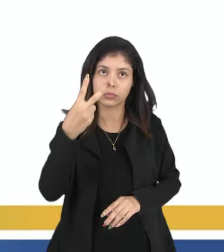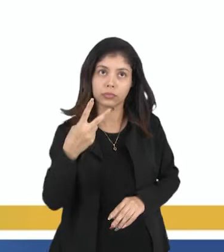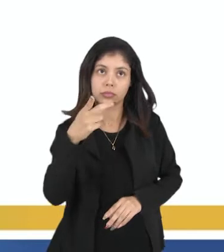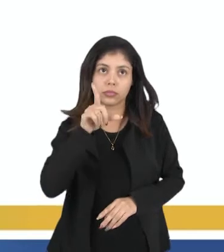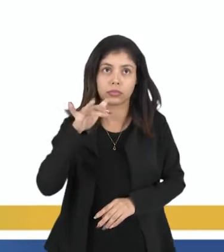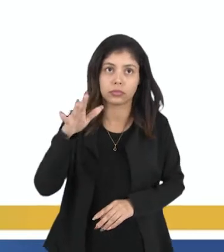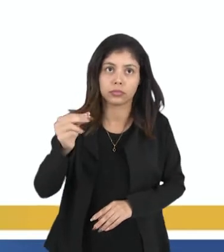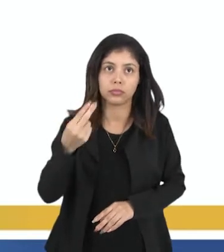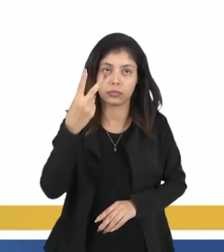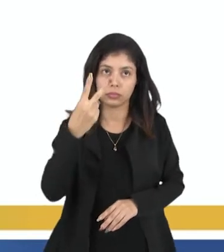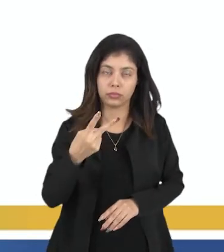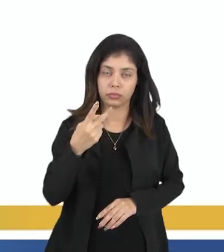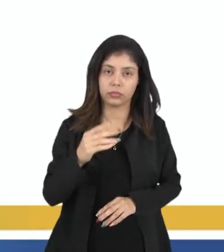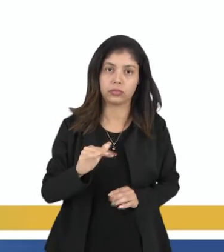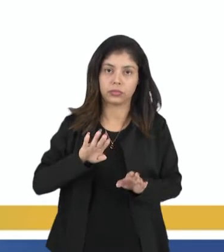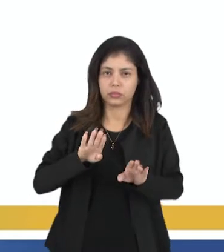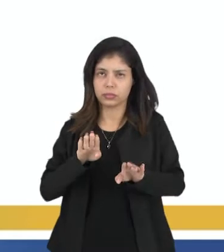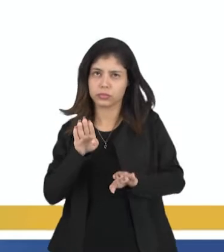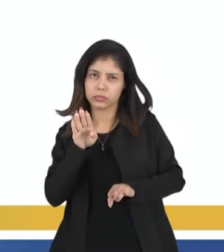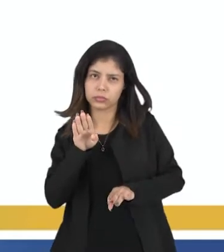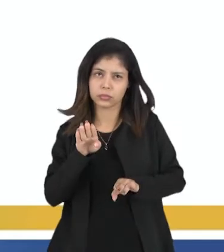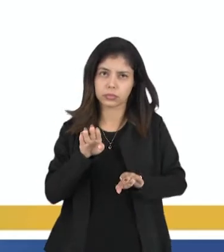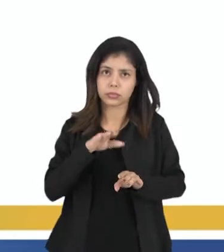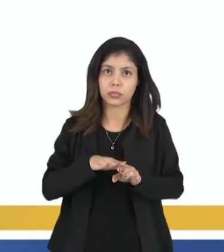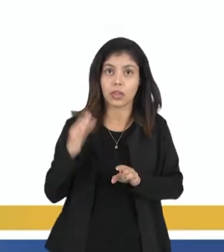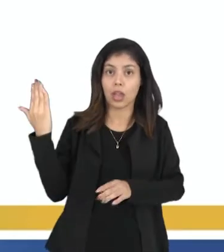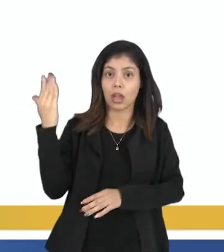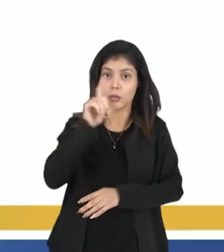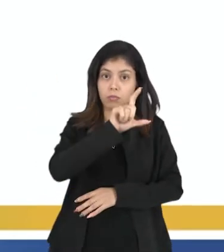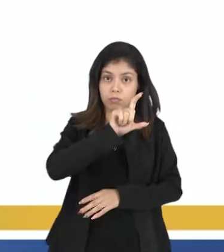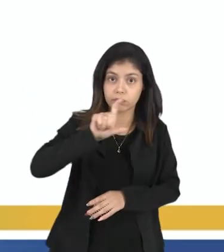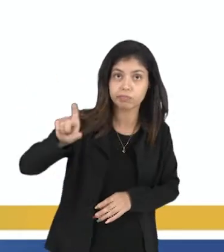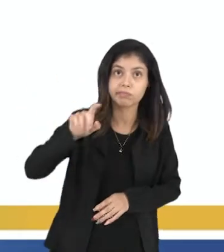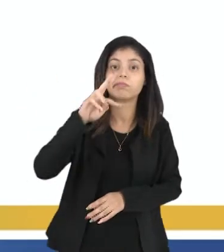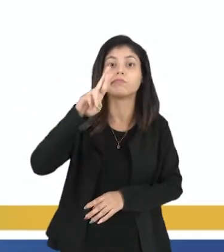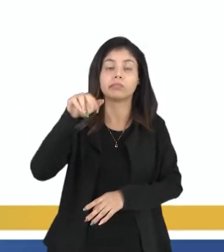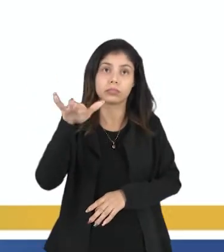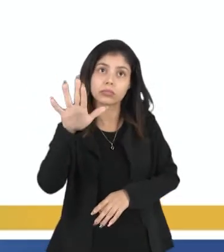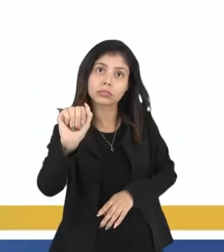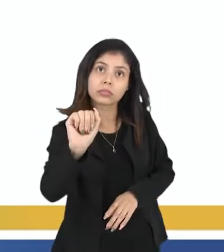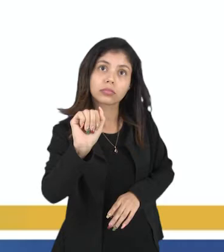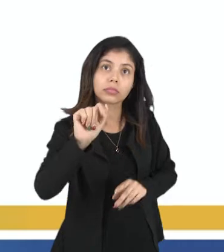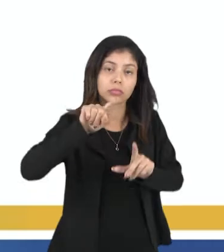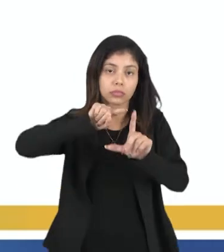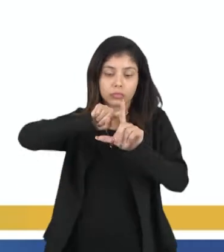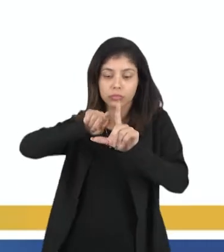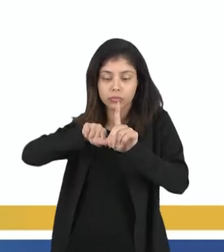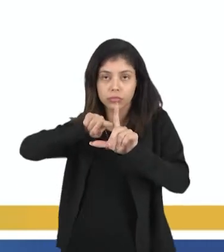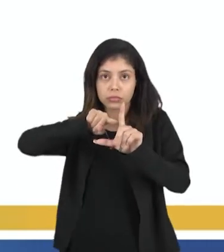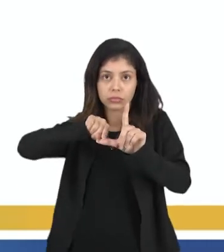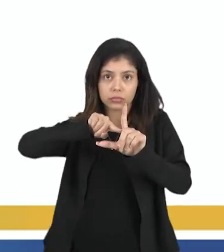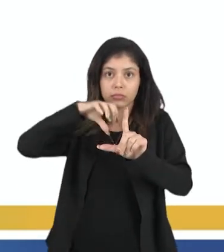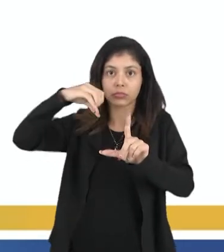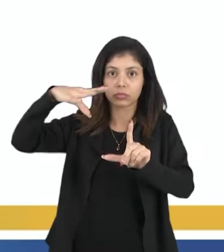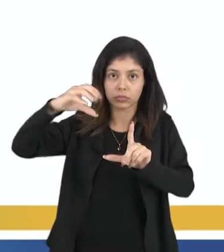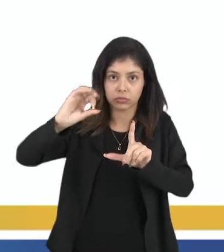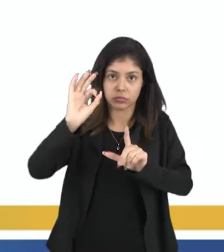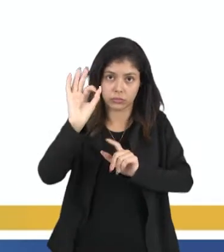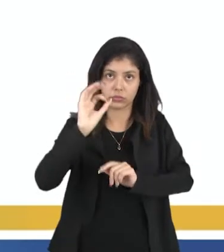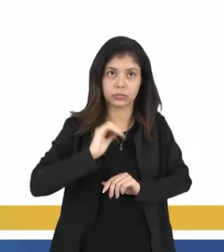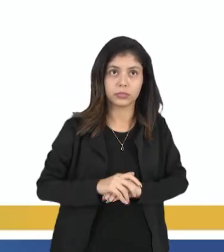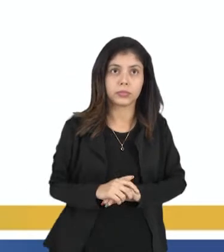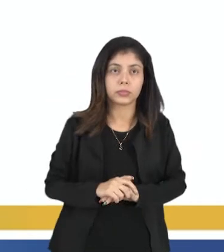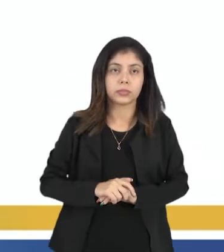classificação em relação a essa inclinação que a pirâmide reta E aí quando a gente fala de reta a gente logo lembra do ângulo de